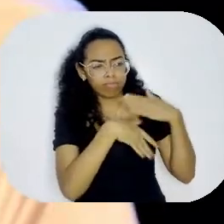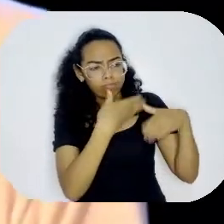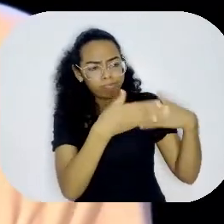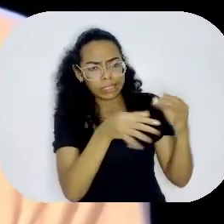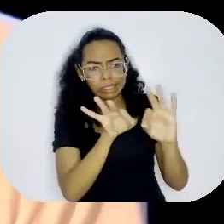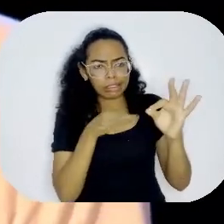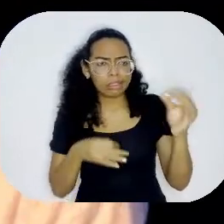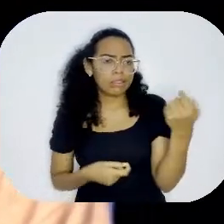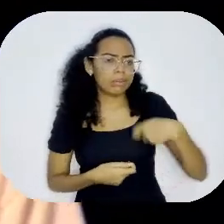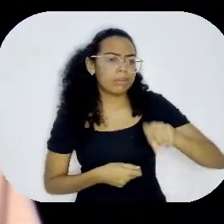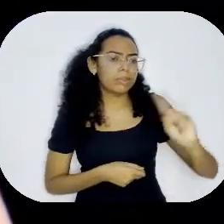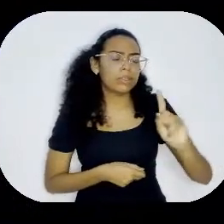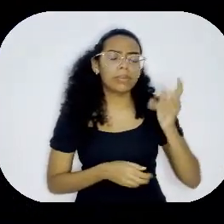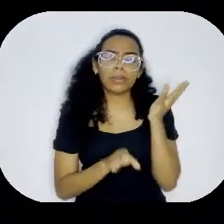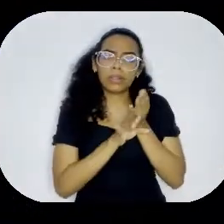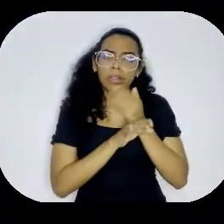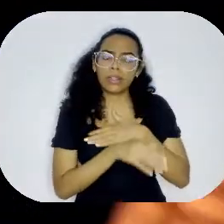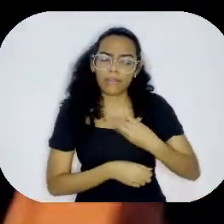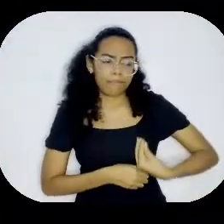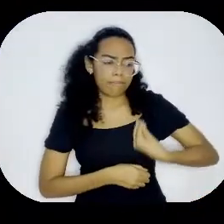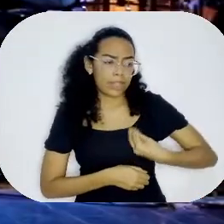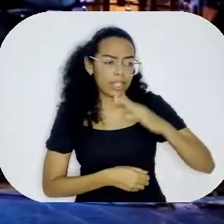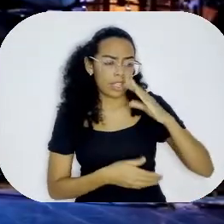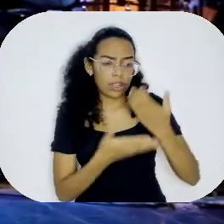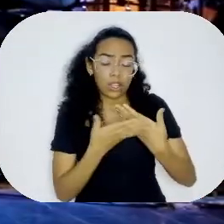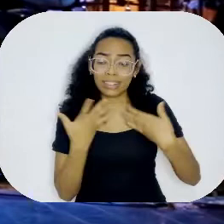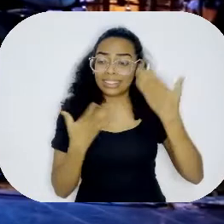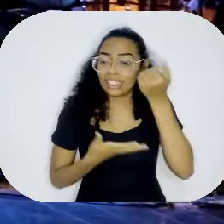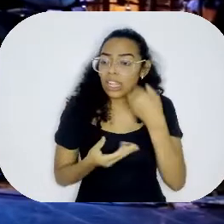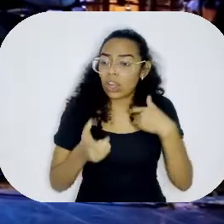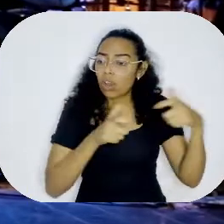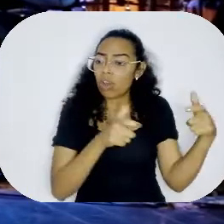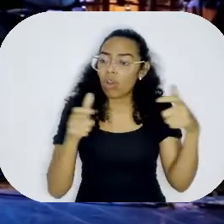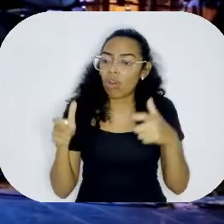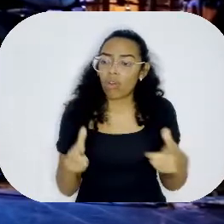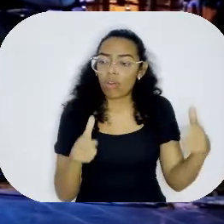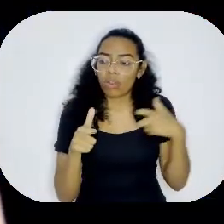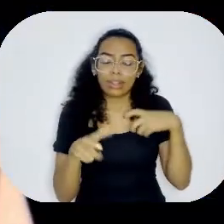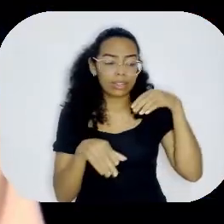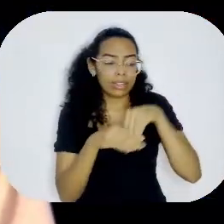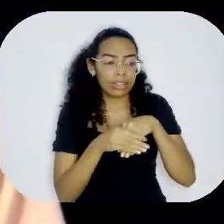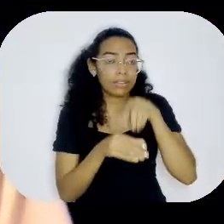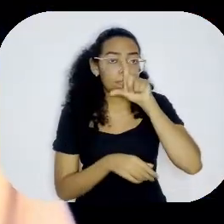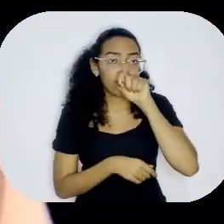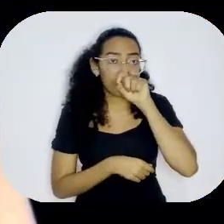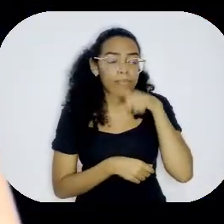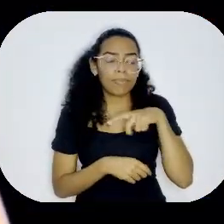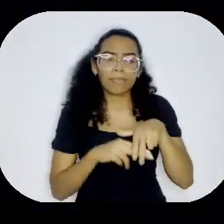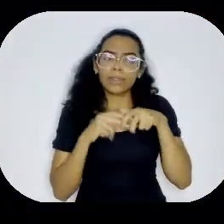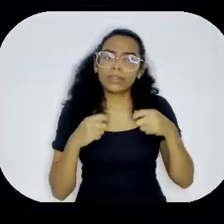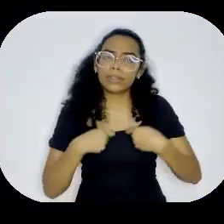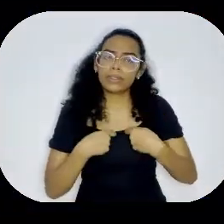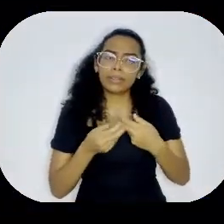Conversos onde passo, não preciso ir longe, pois eu sou sustentado pelo presente. Já sei para onde vou, há